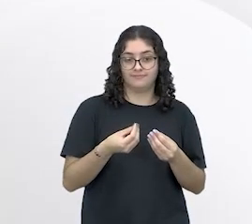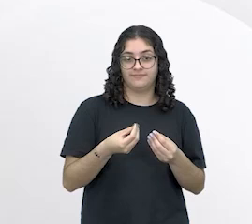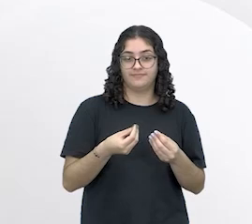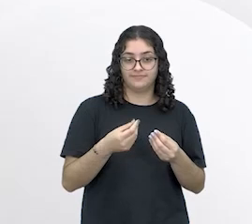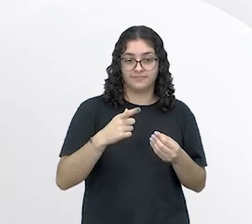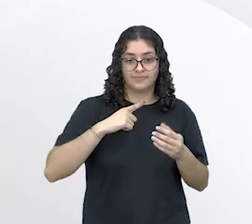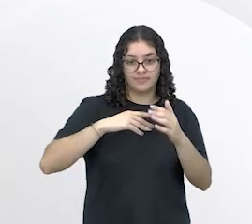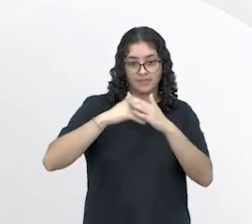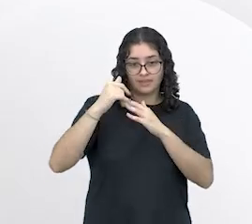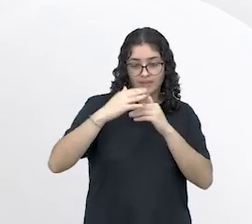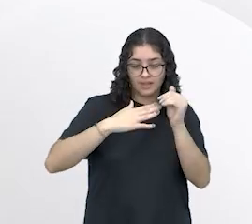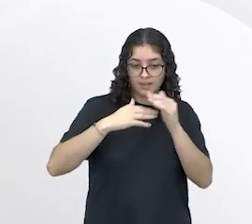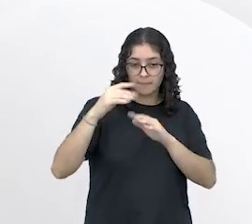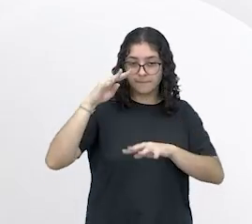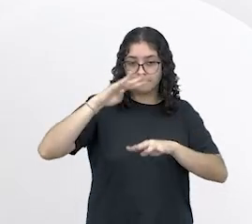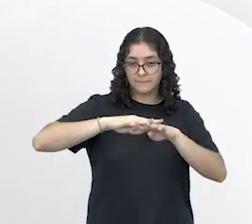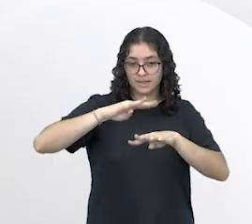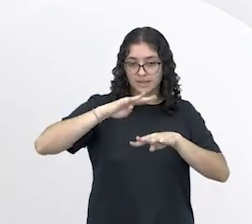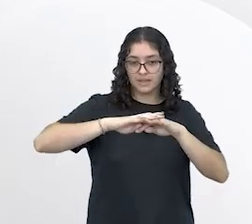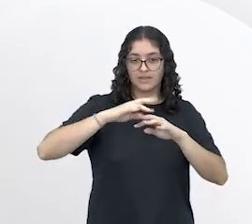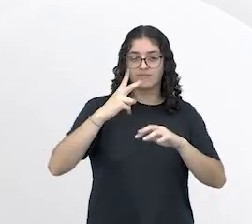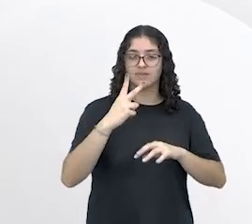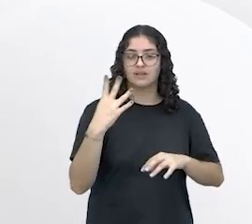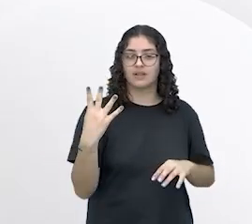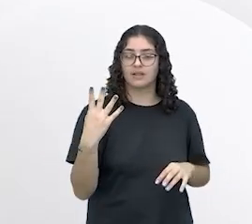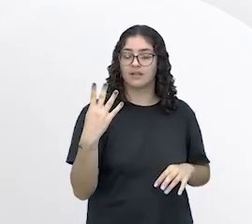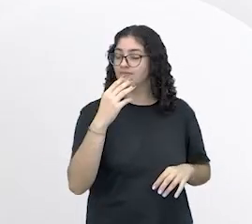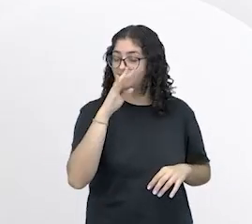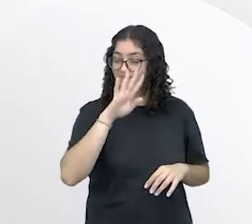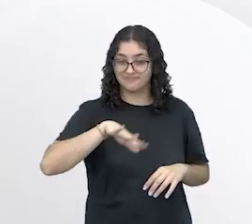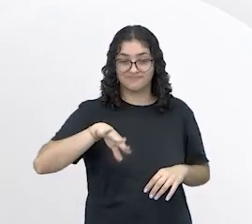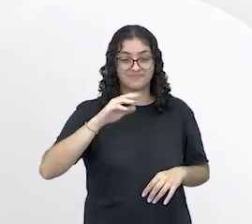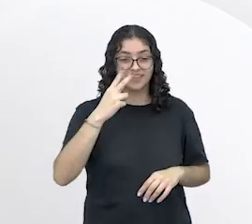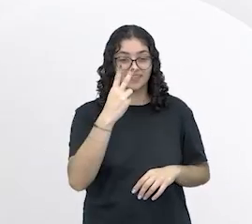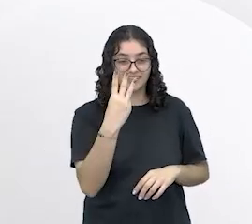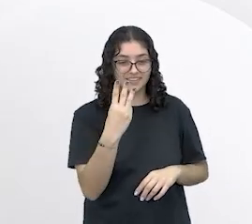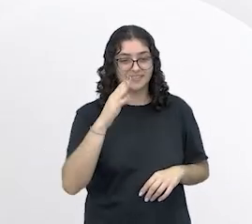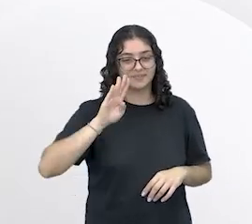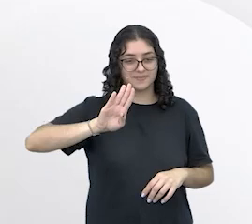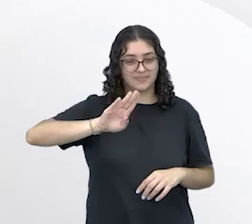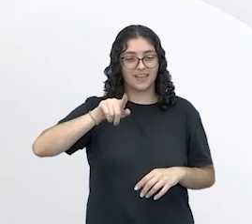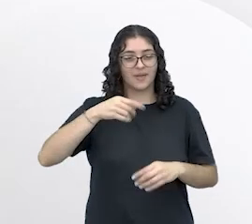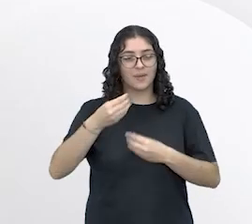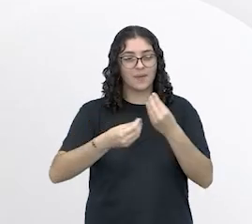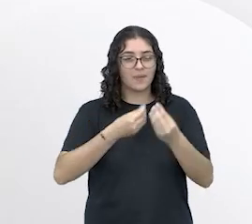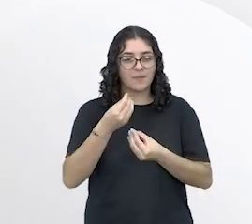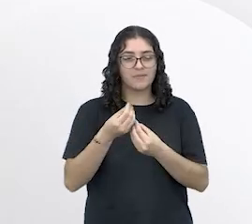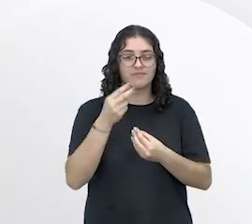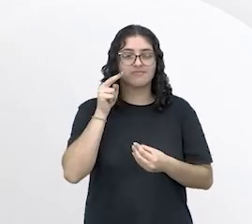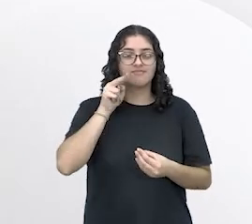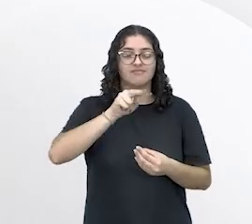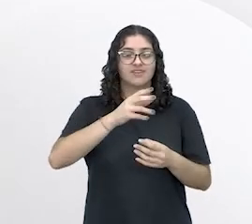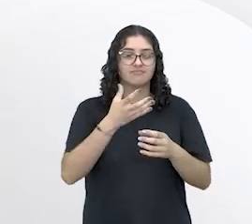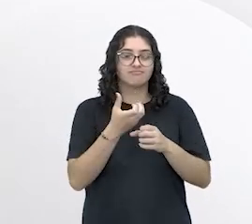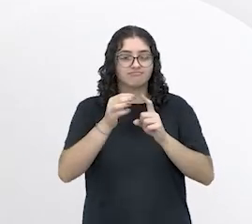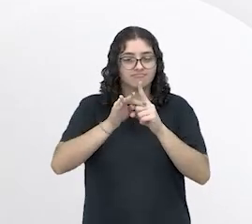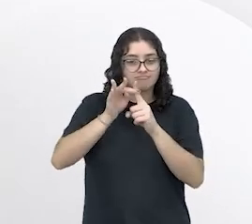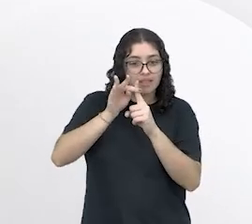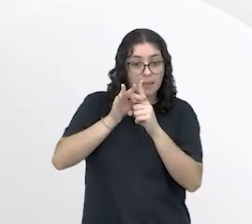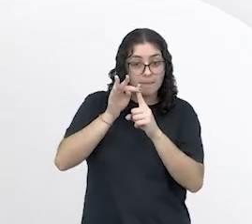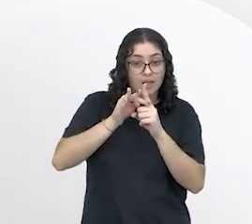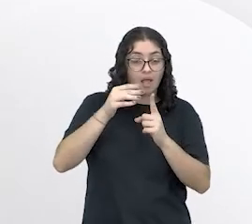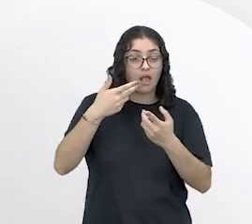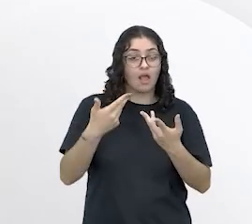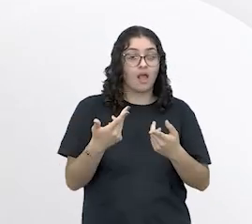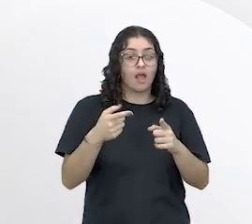a habilidade de matemática 23B, que é ler informações e reconhecer temperatura como grandeza